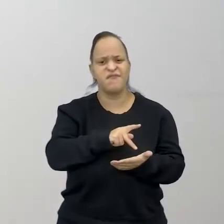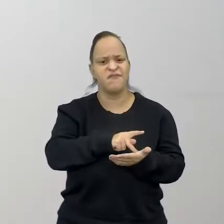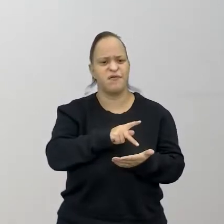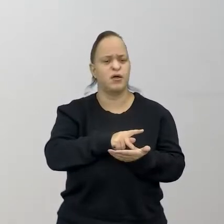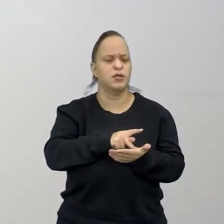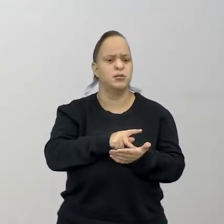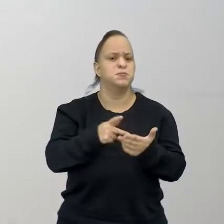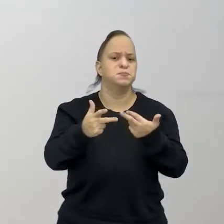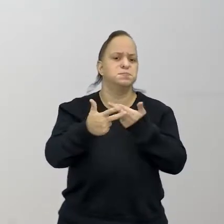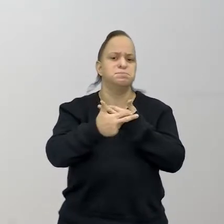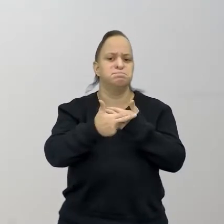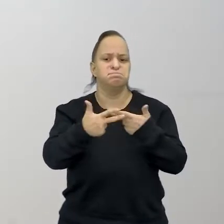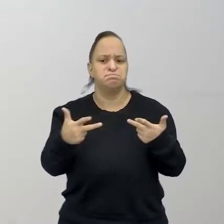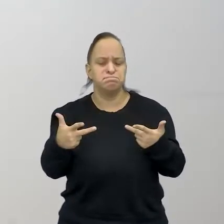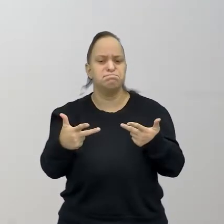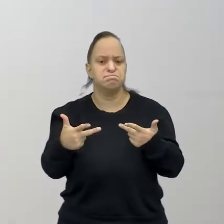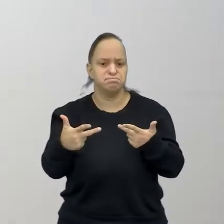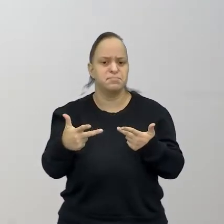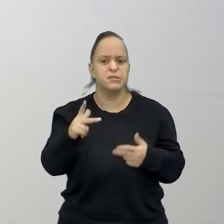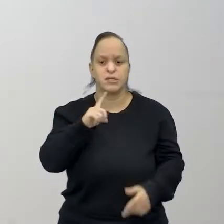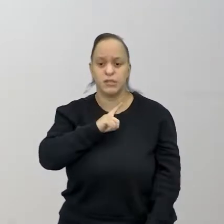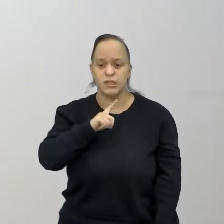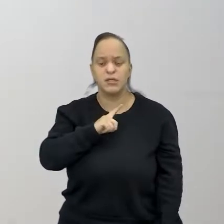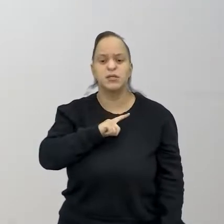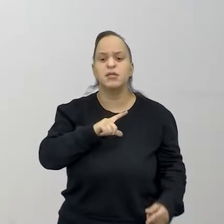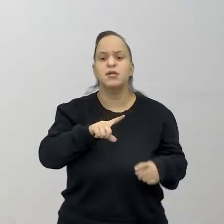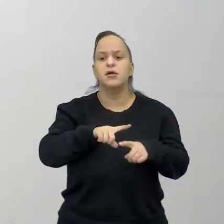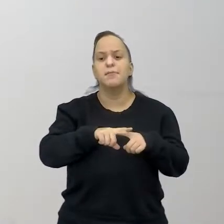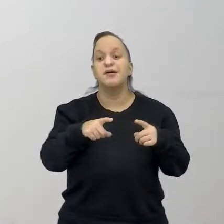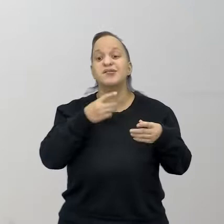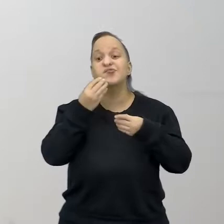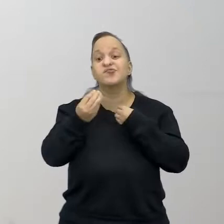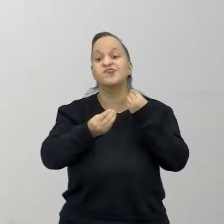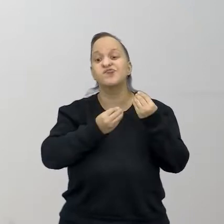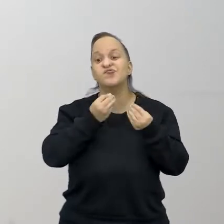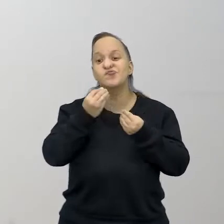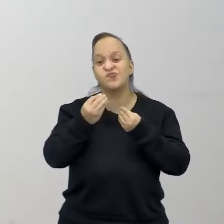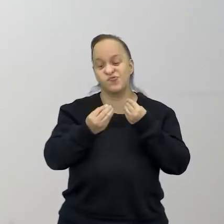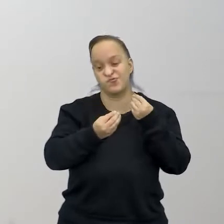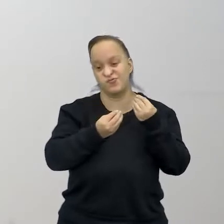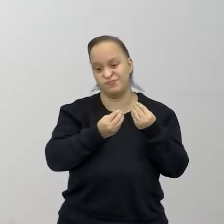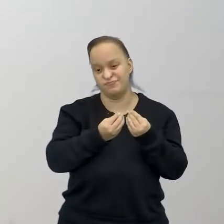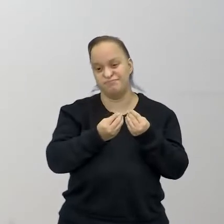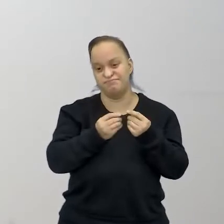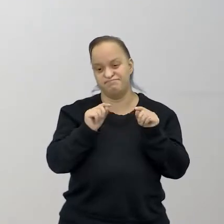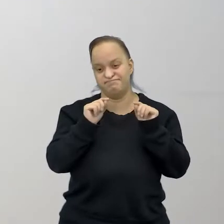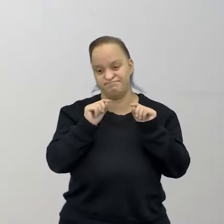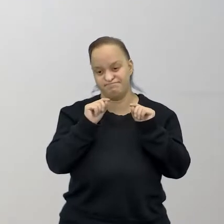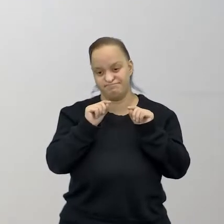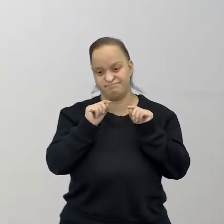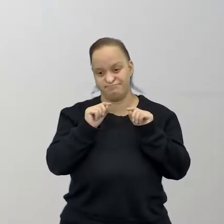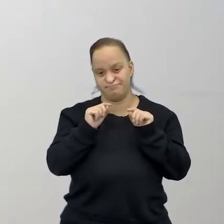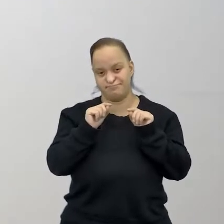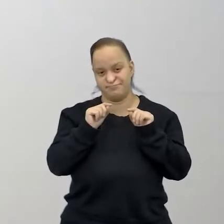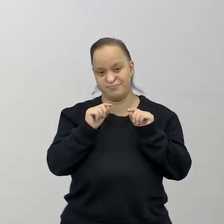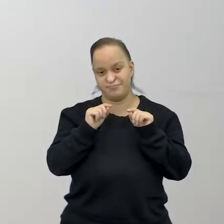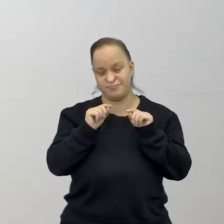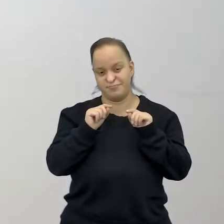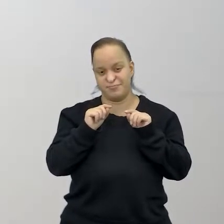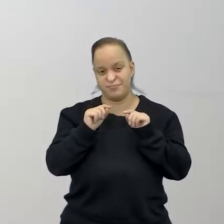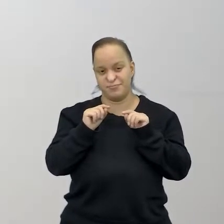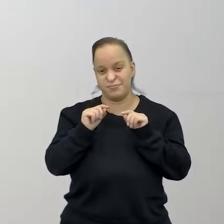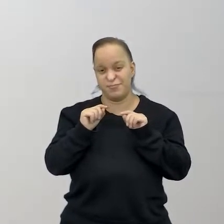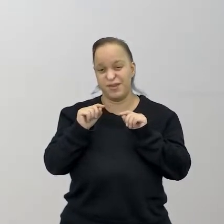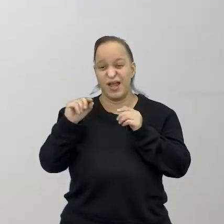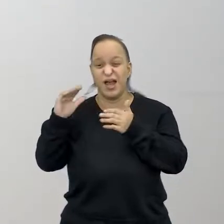desses processos no nosso dia a dia. Só que quando esses processos eles começam a se tornar, não processos